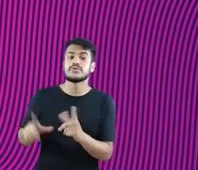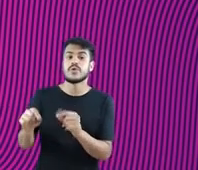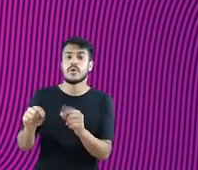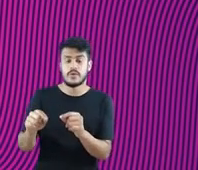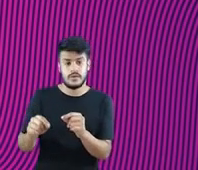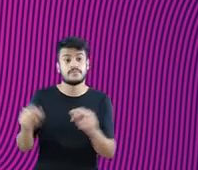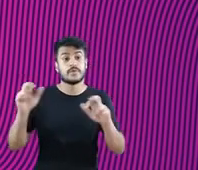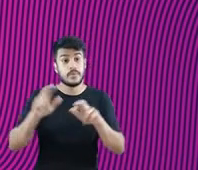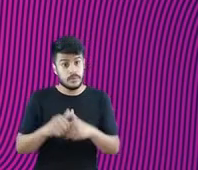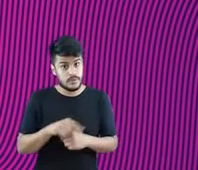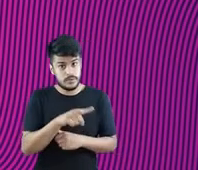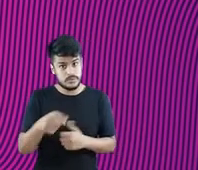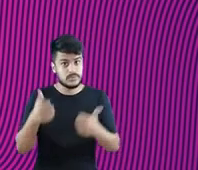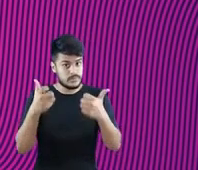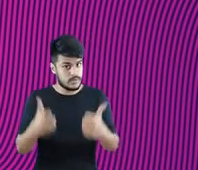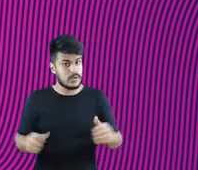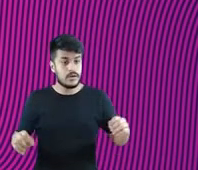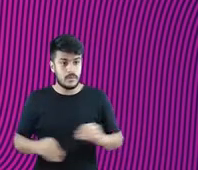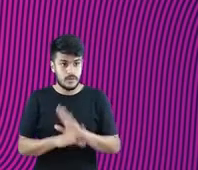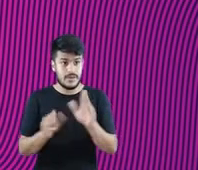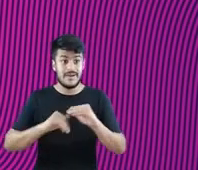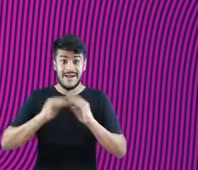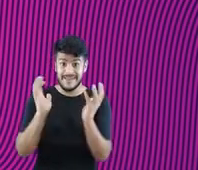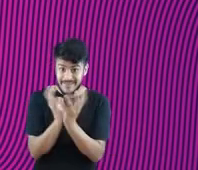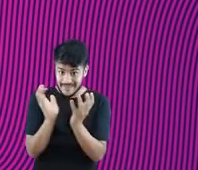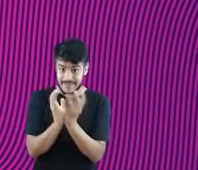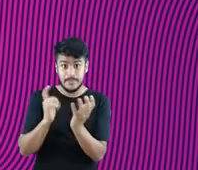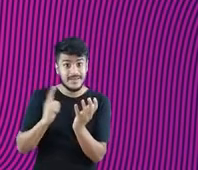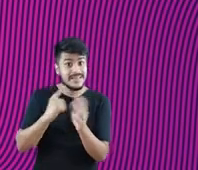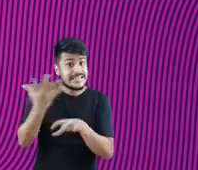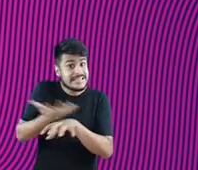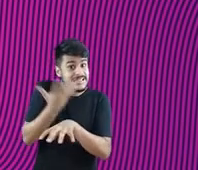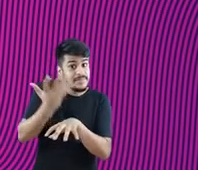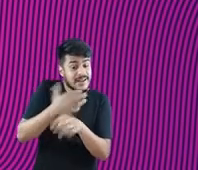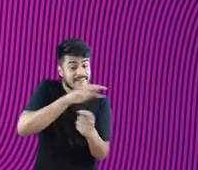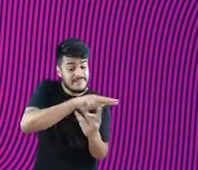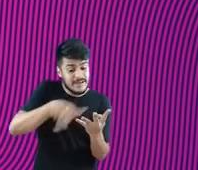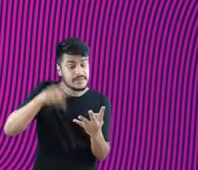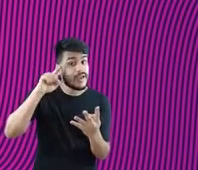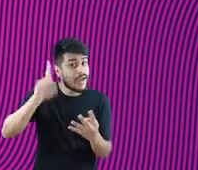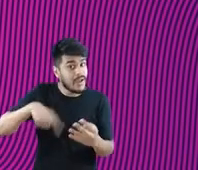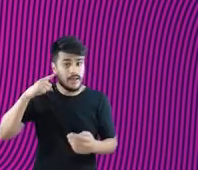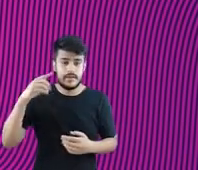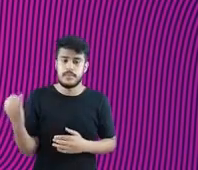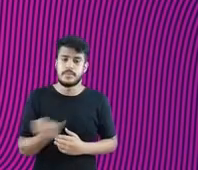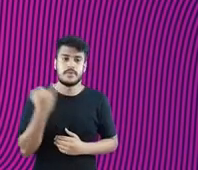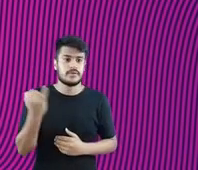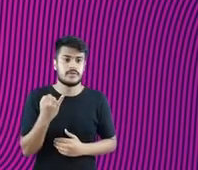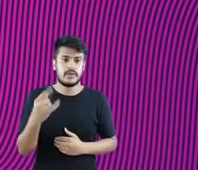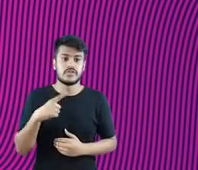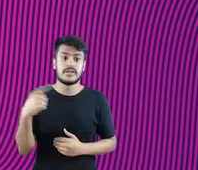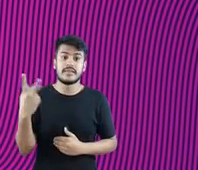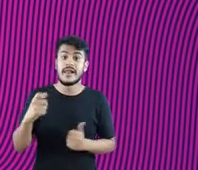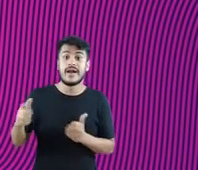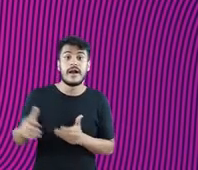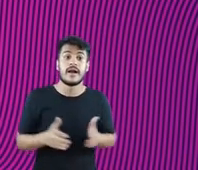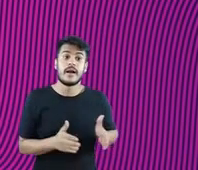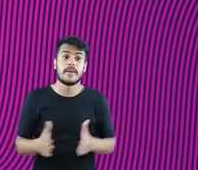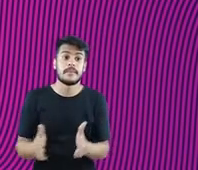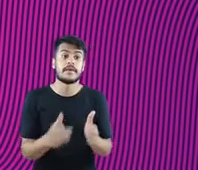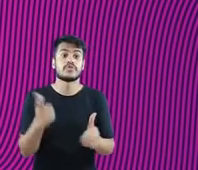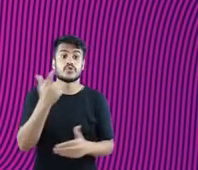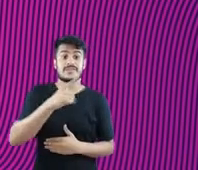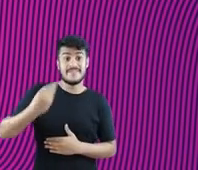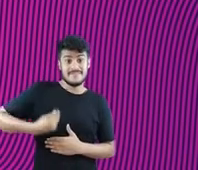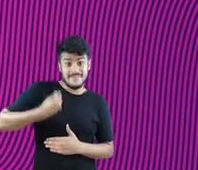vocês falaram, que a equipe multidisciplinar ela é importante. Nessa trajetória de sobrevivência